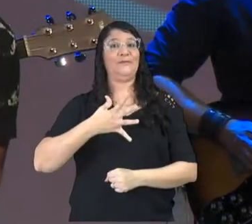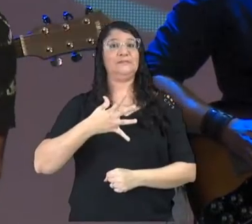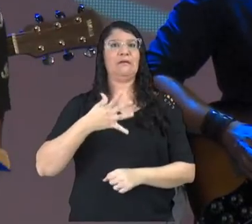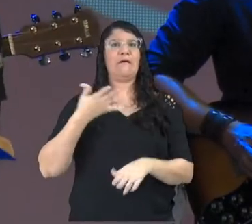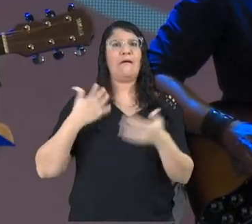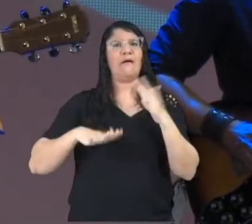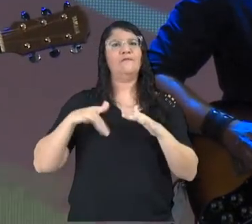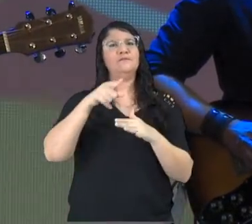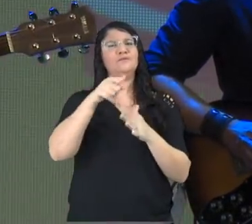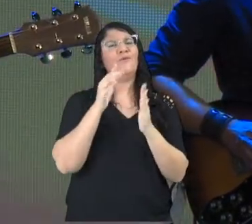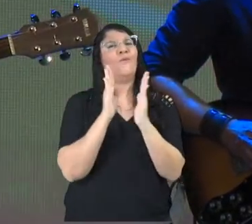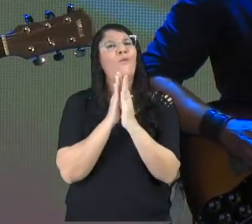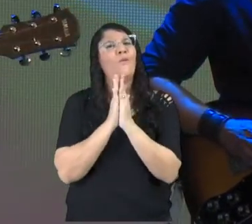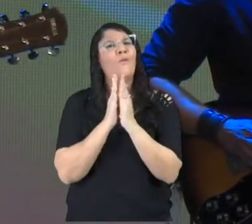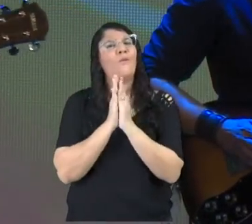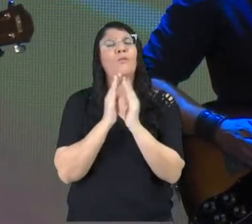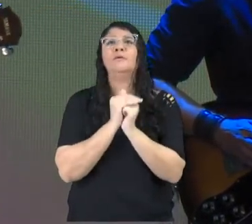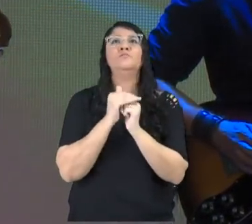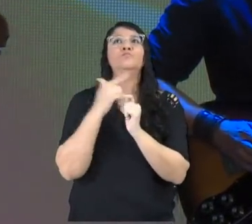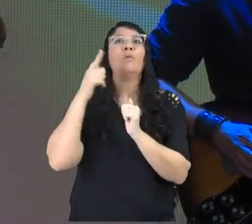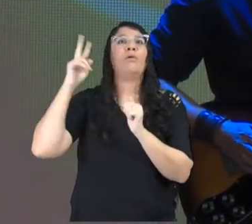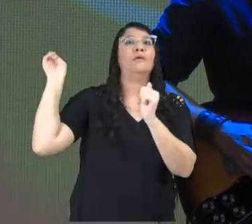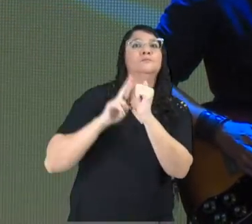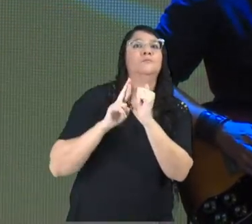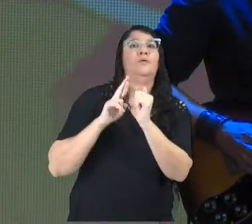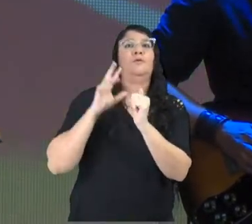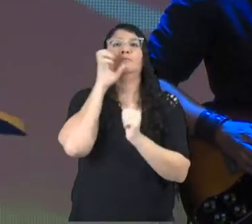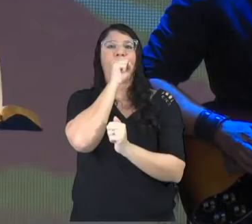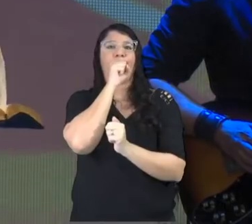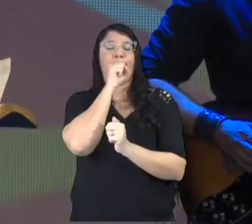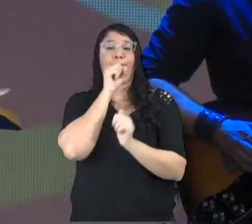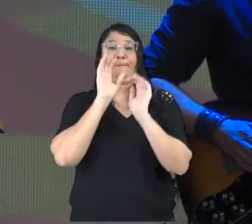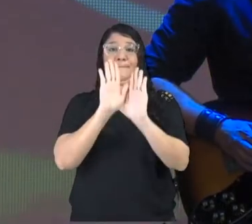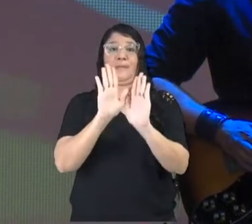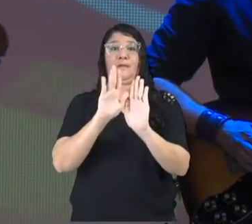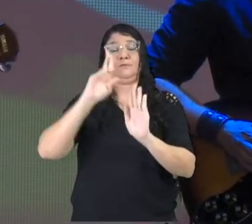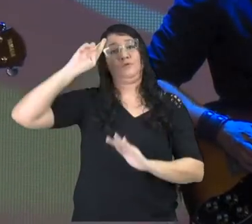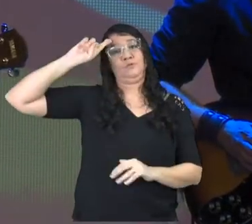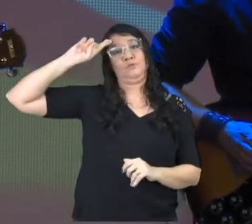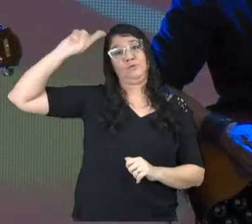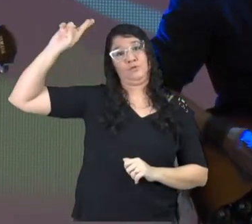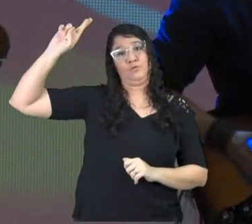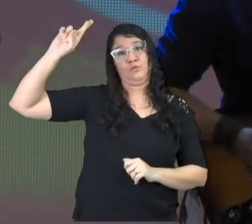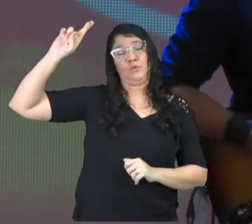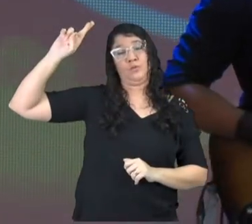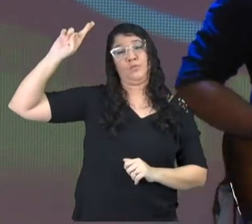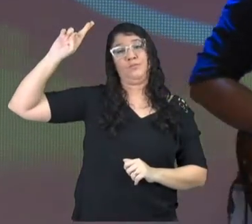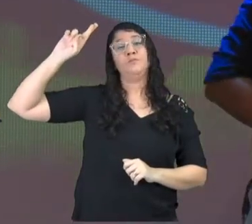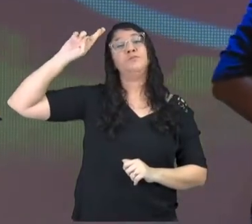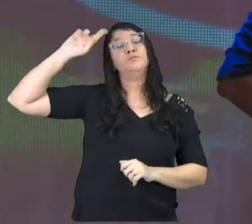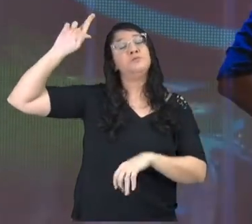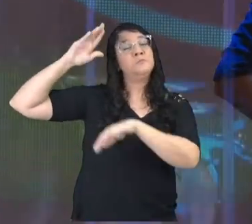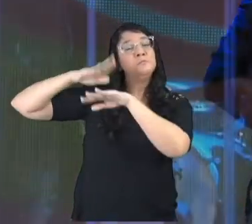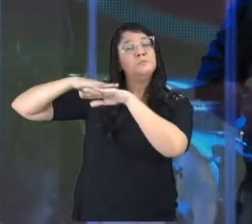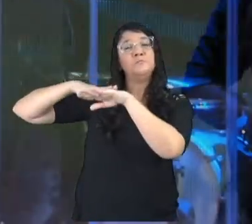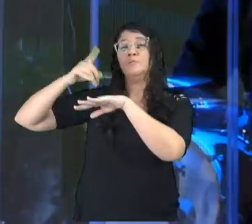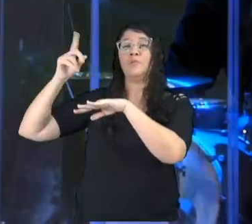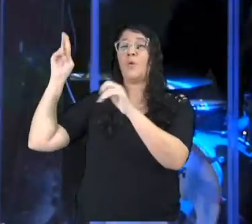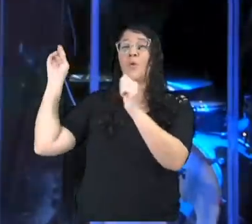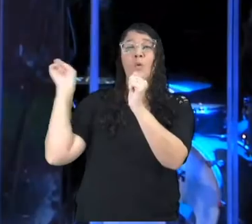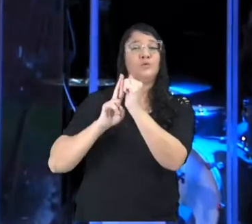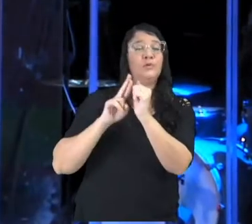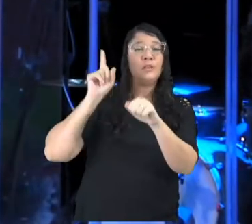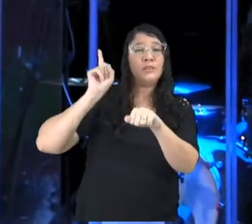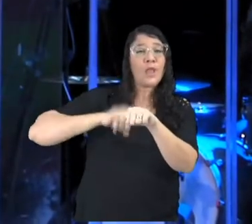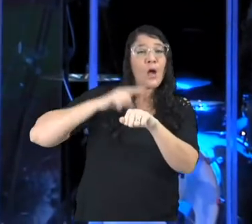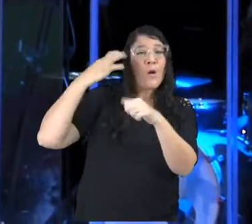pedido que nós colocamos diante de Deus. Mas o Senhor, mesmo não atendendo exatamente aquilo que nós queremos no